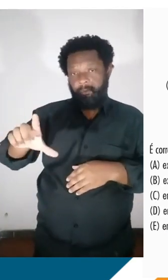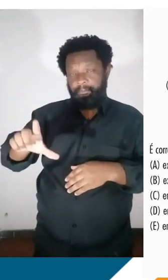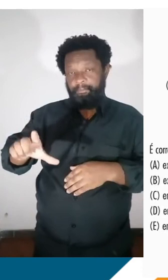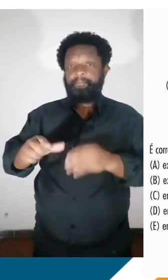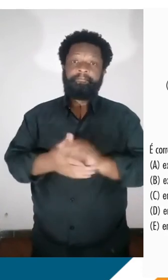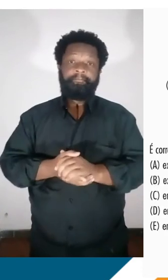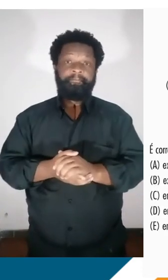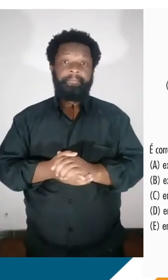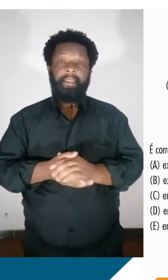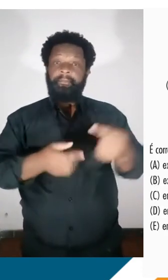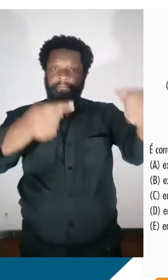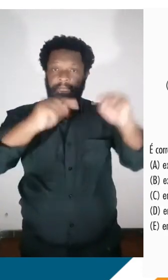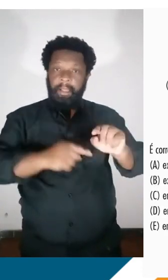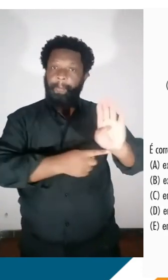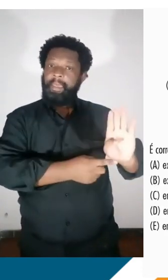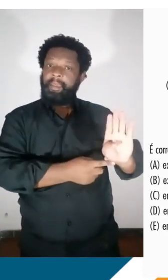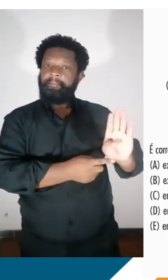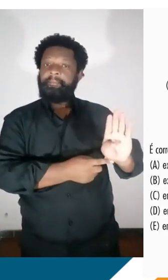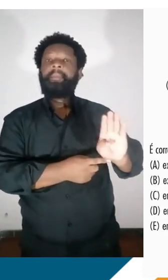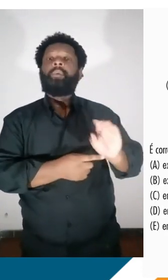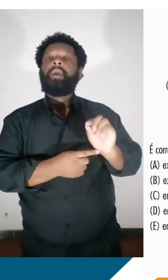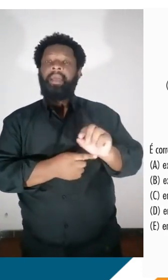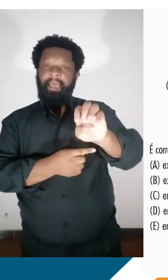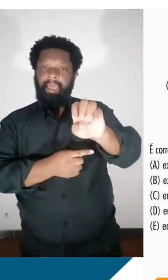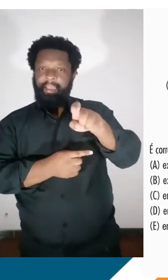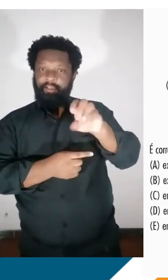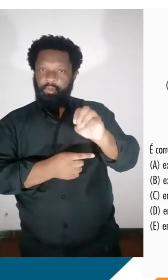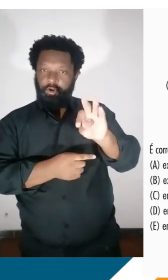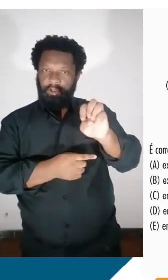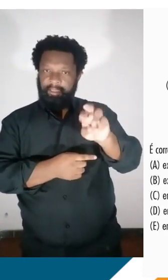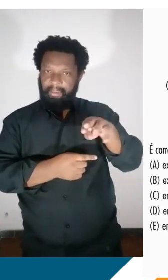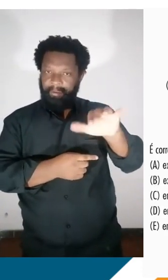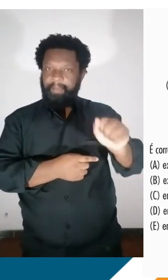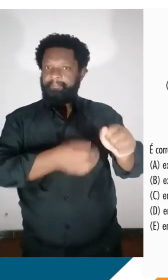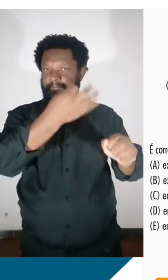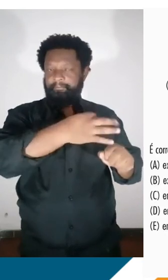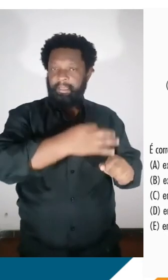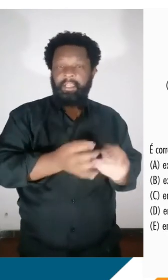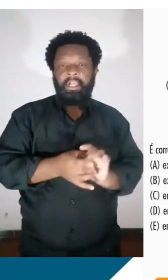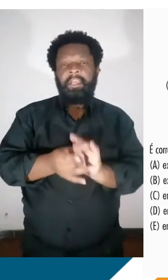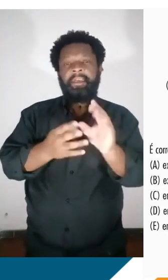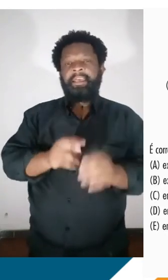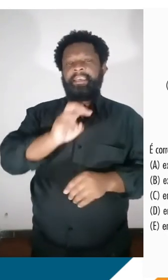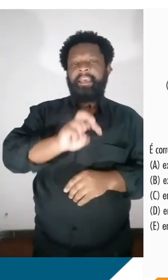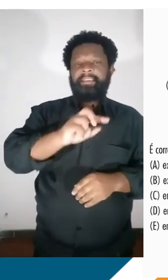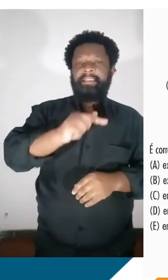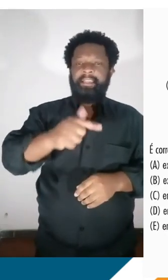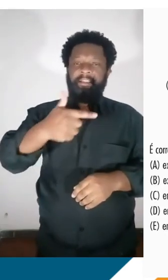572. E a letra B é exotérmica a reação, beleza? Liberando 572 kJ para